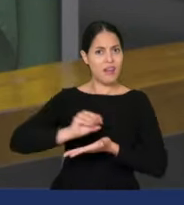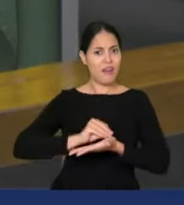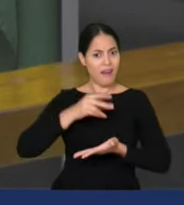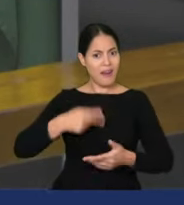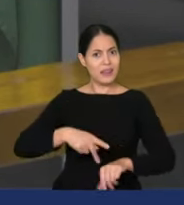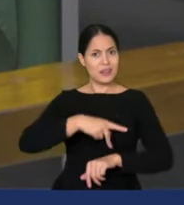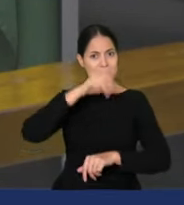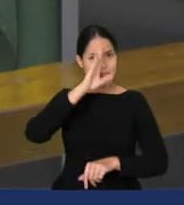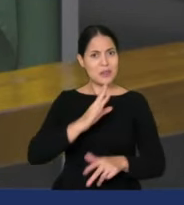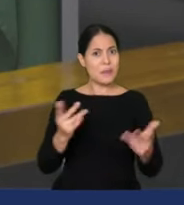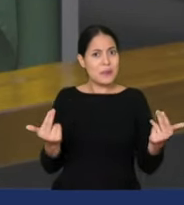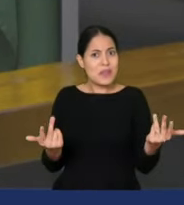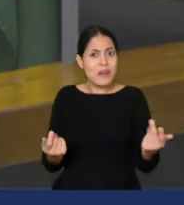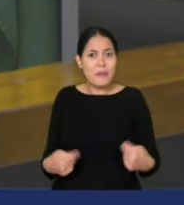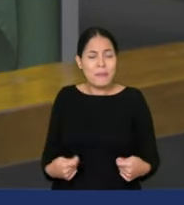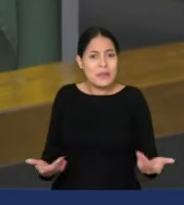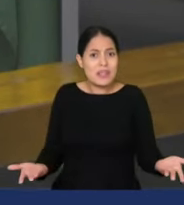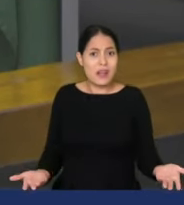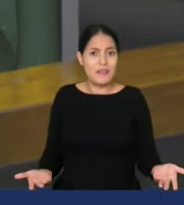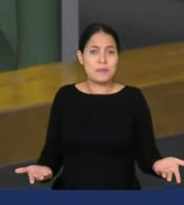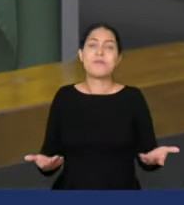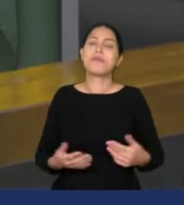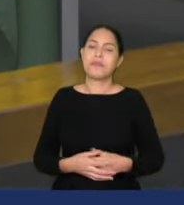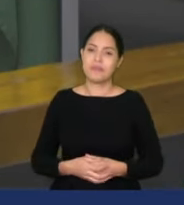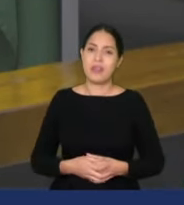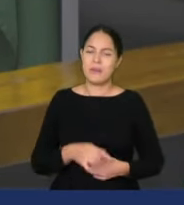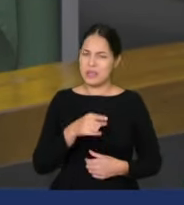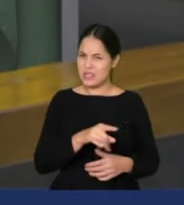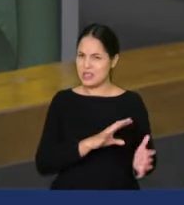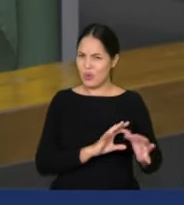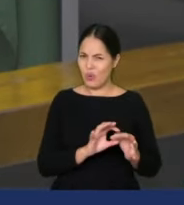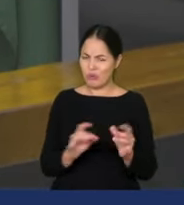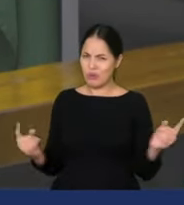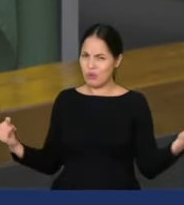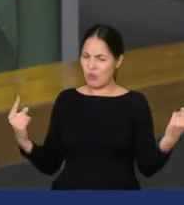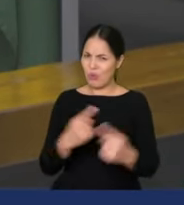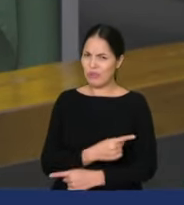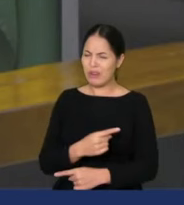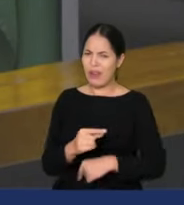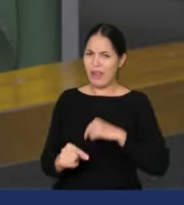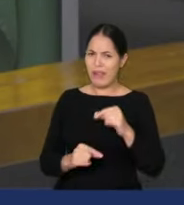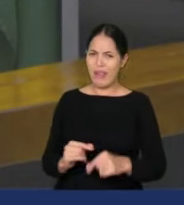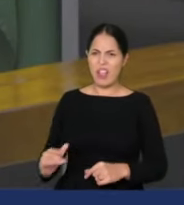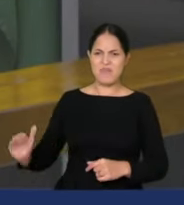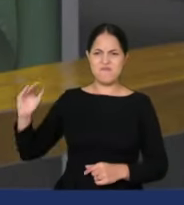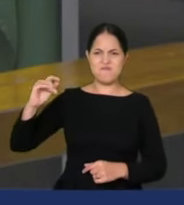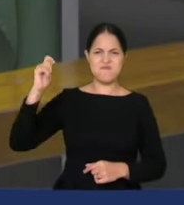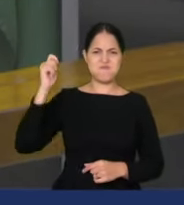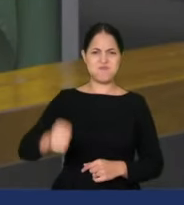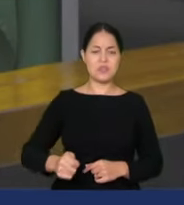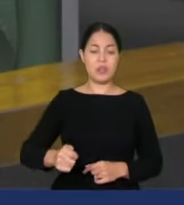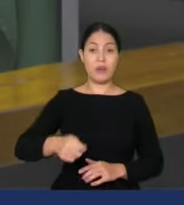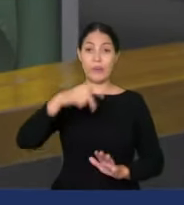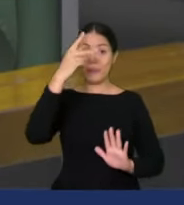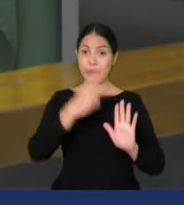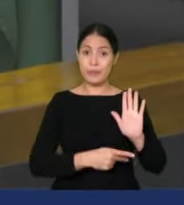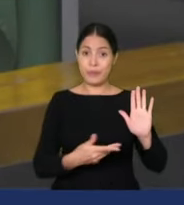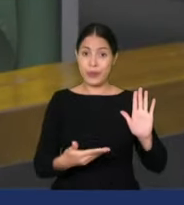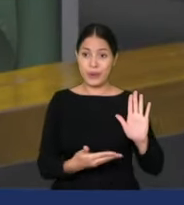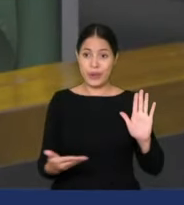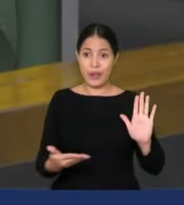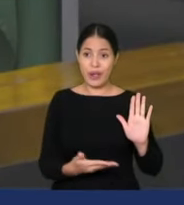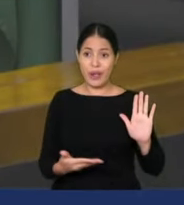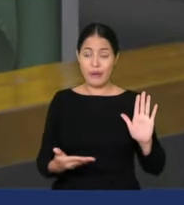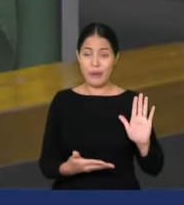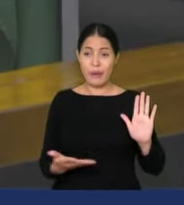tem, na verdade, é, seguindo essa linha ditatorial, um projeto colocado em curso e que agora ele se faz